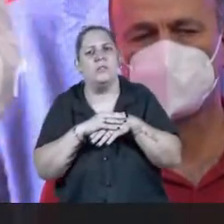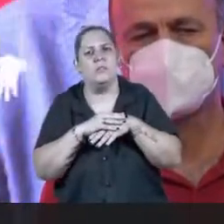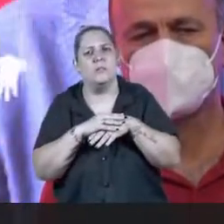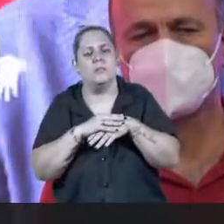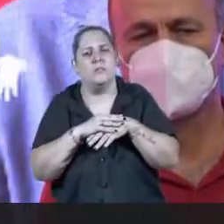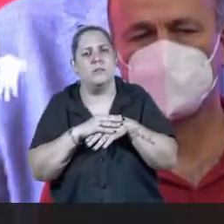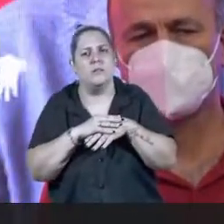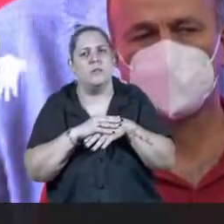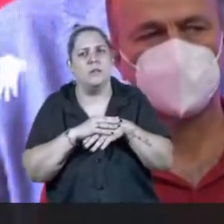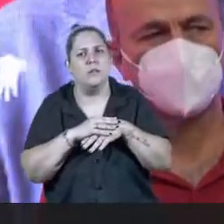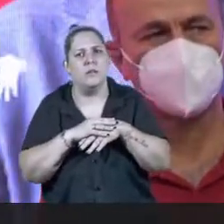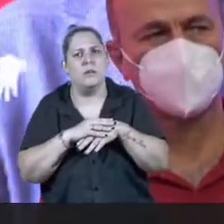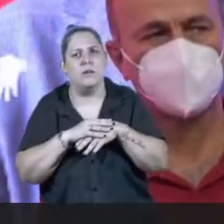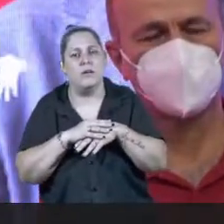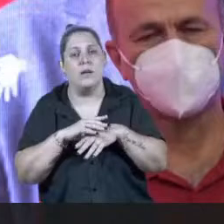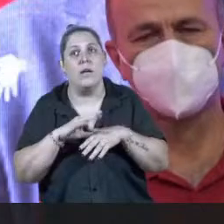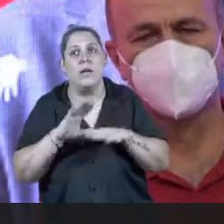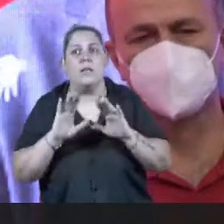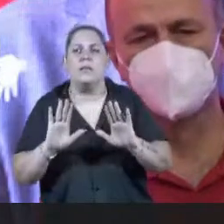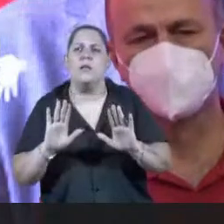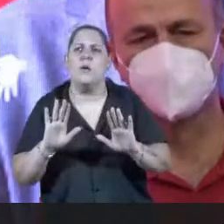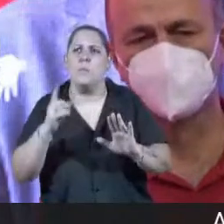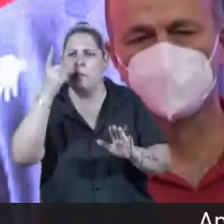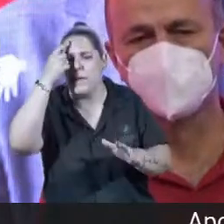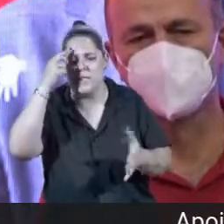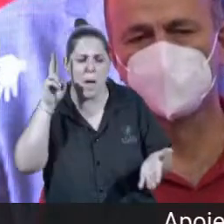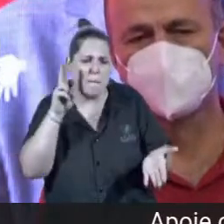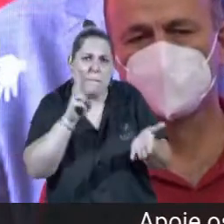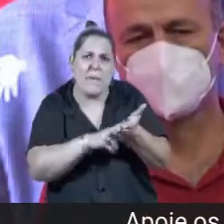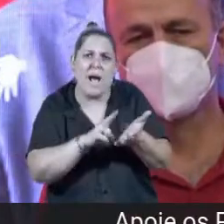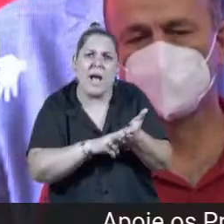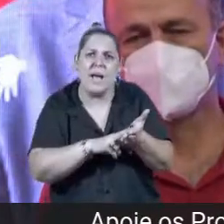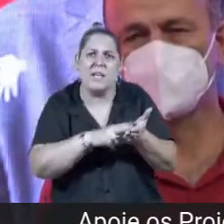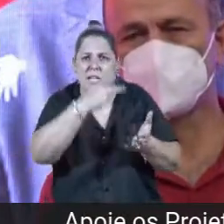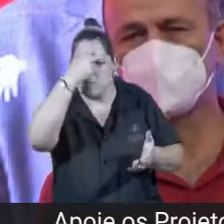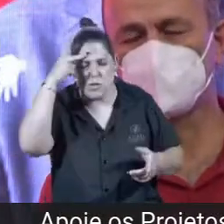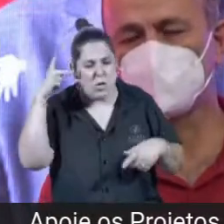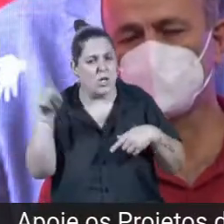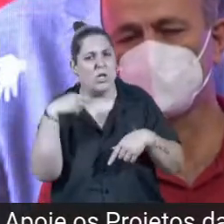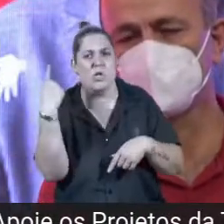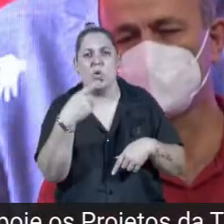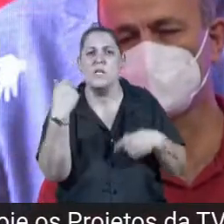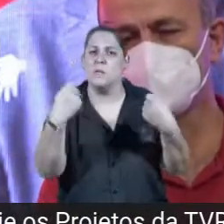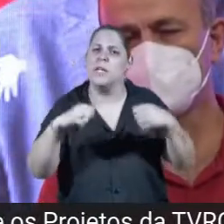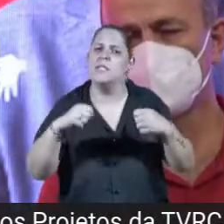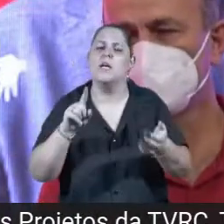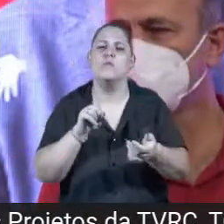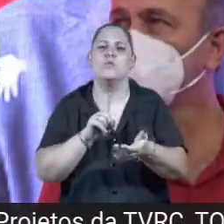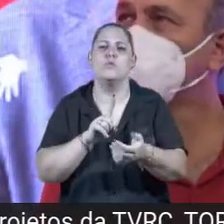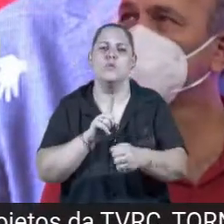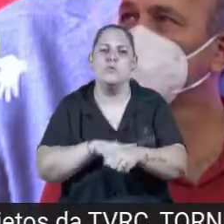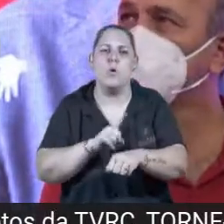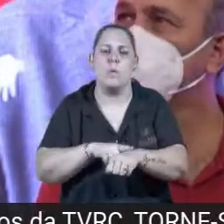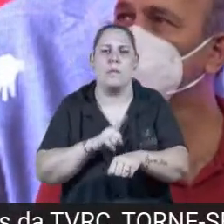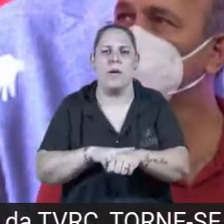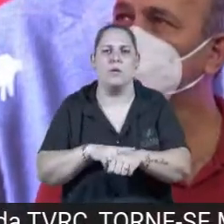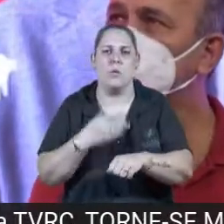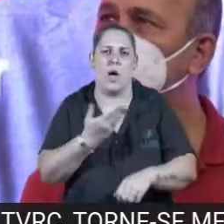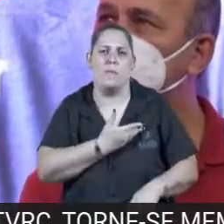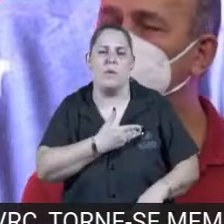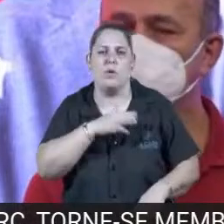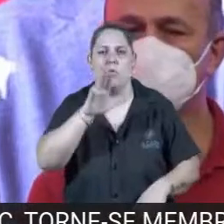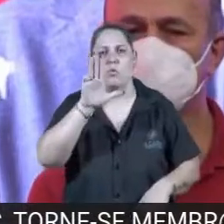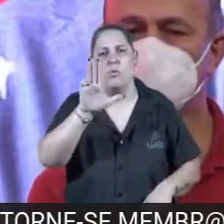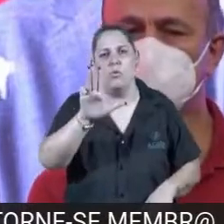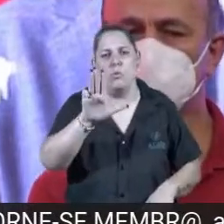Então, eu acho que essa é a marca daqueles que a gente precisa nesse momento, onde o querido companheiro Lula